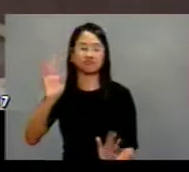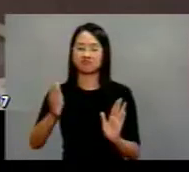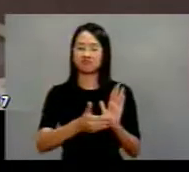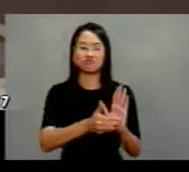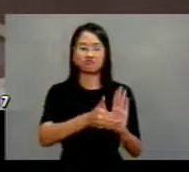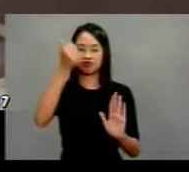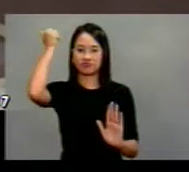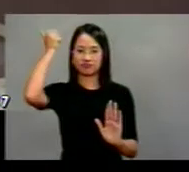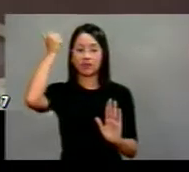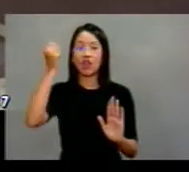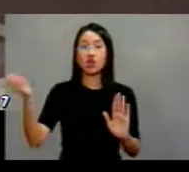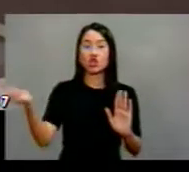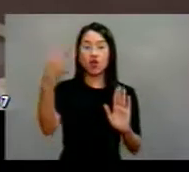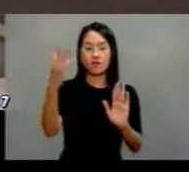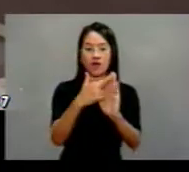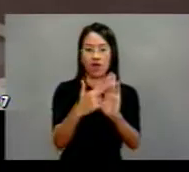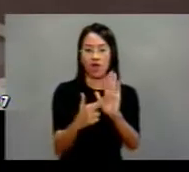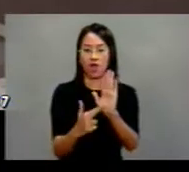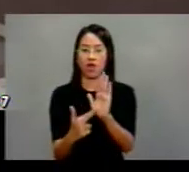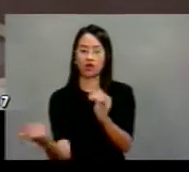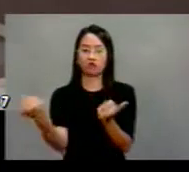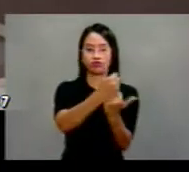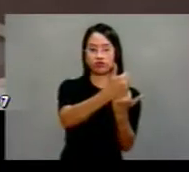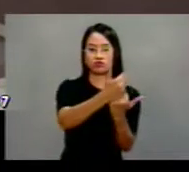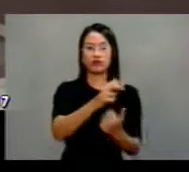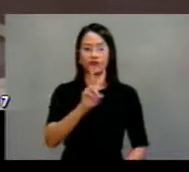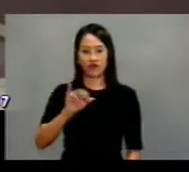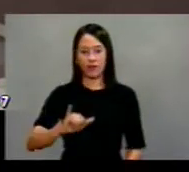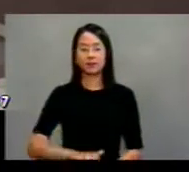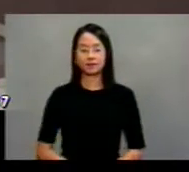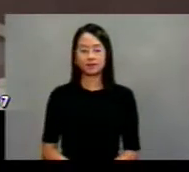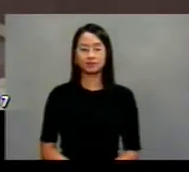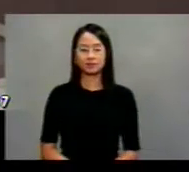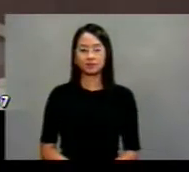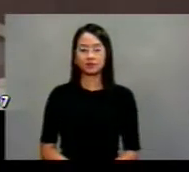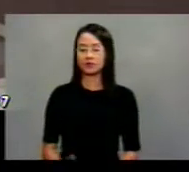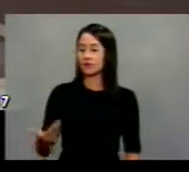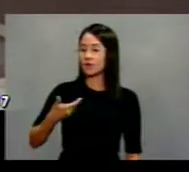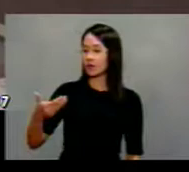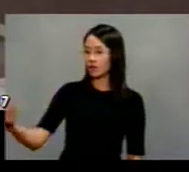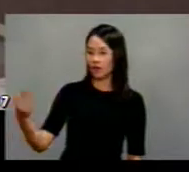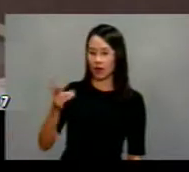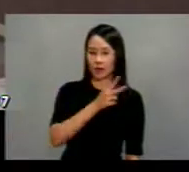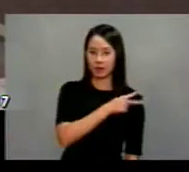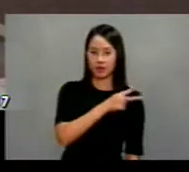trará aos trabalhadores brasileiros... Uma parte, se possível, deputado. Claro, sem dúvida, deputado.